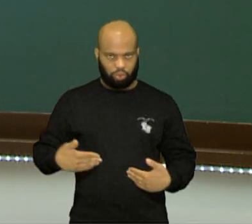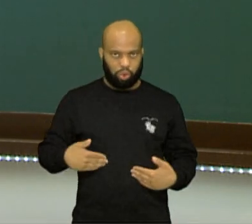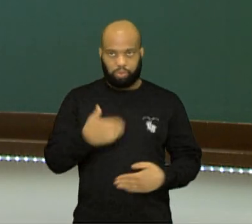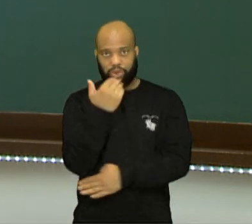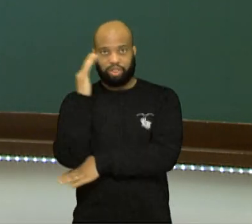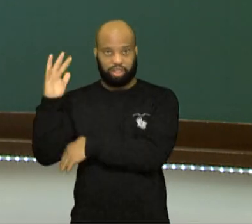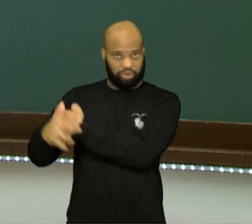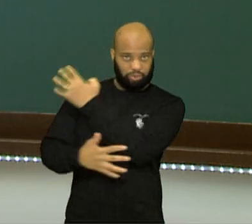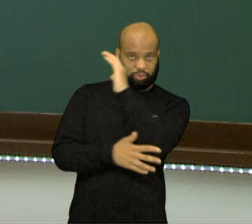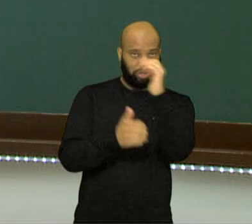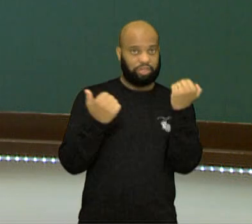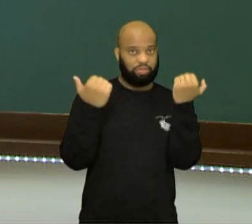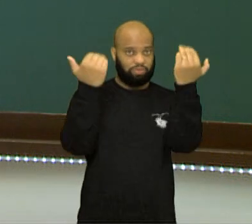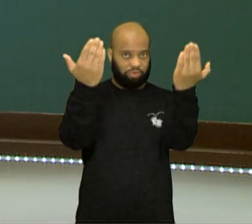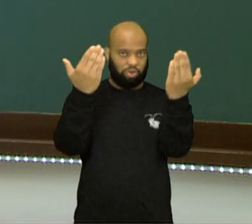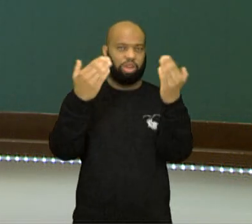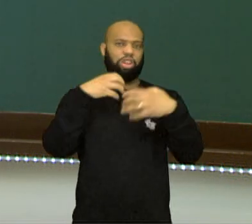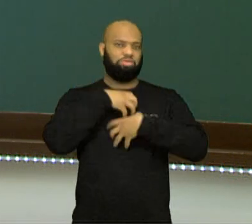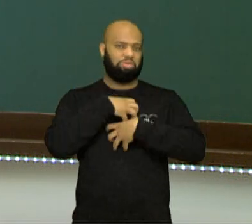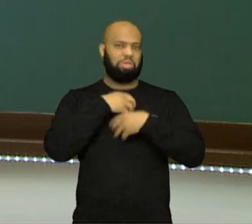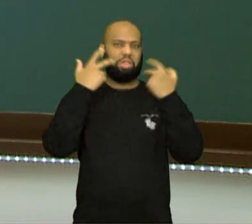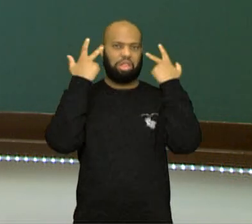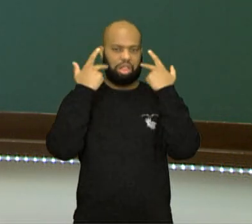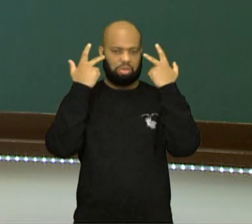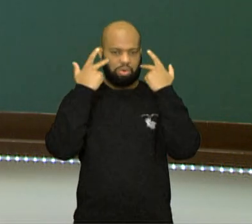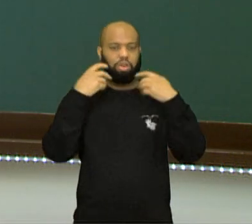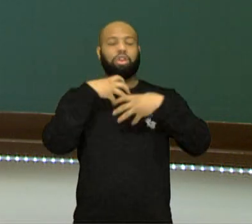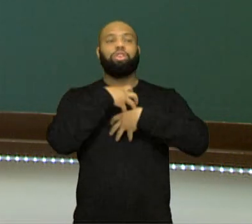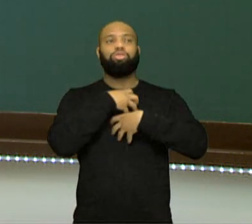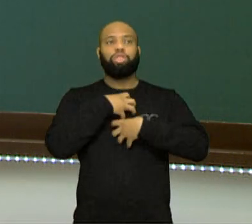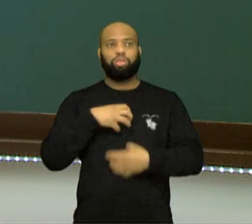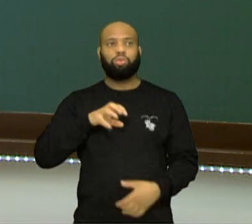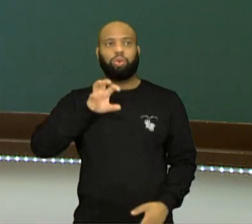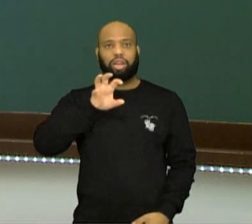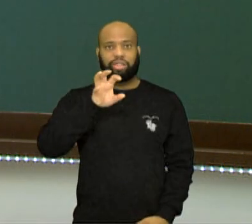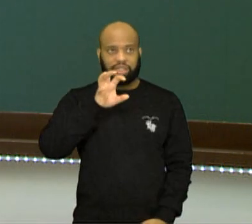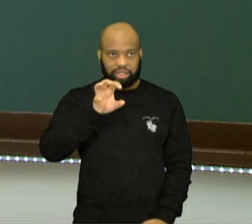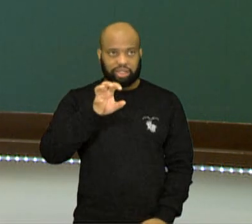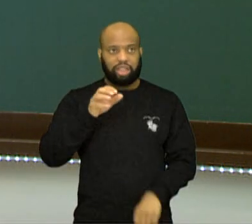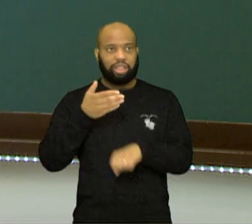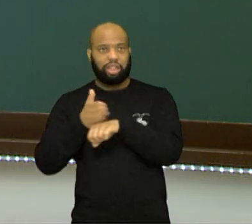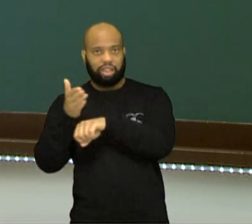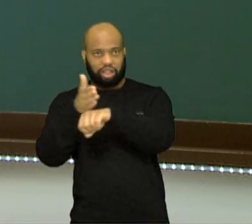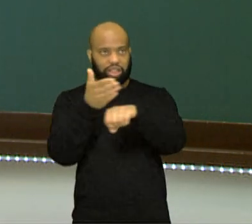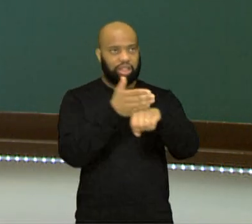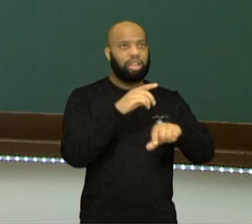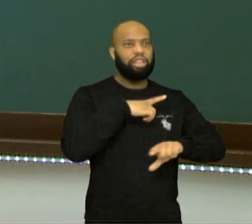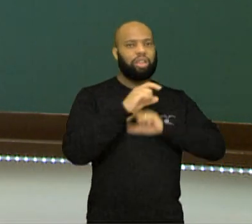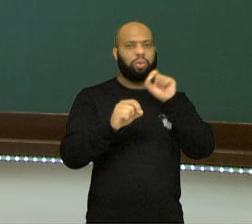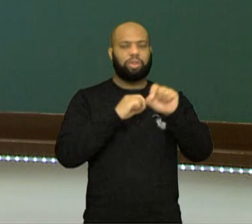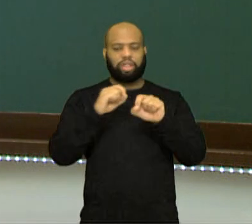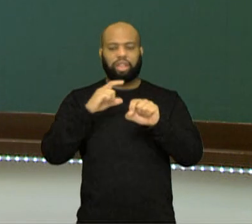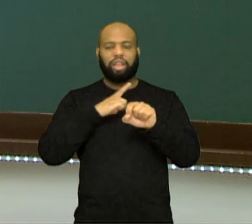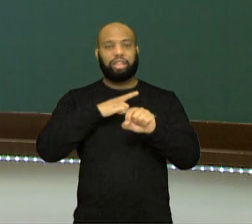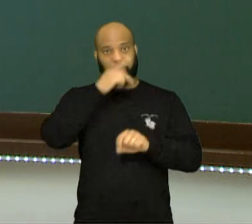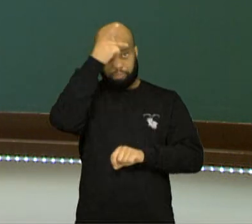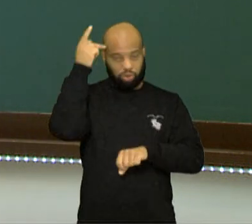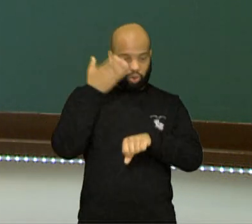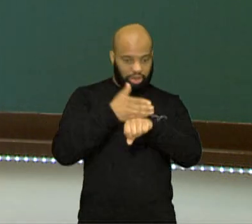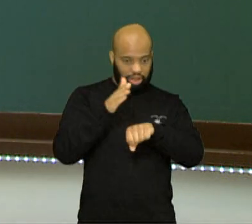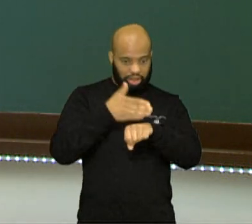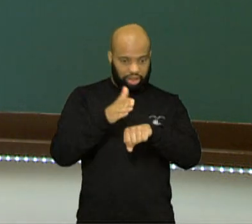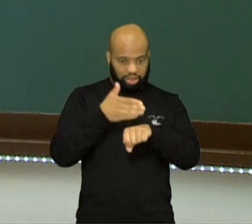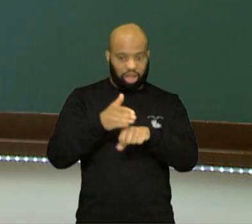normalmente feitas em um ambiente natural, de modo que através dessas práticas há uma integração do praticante com